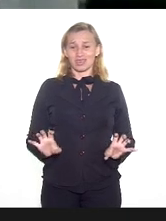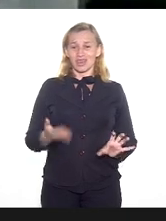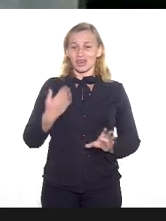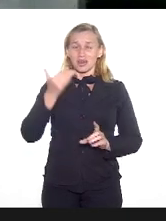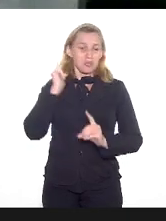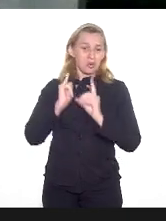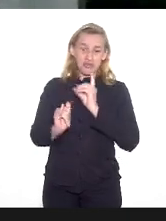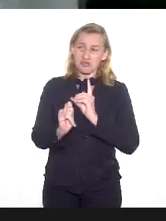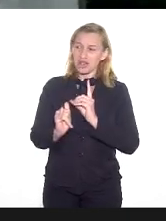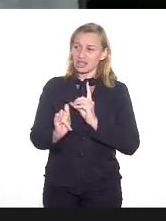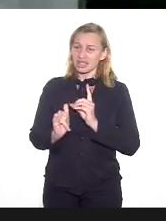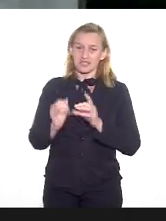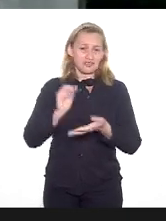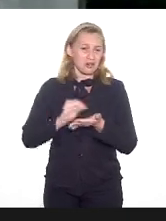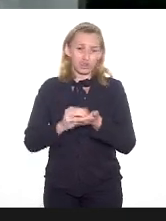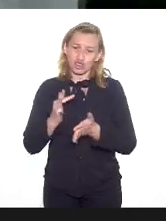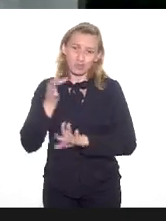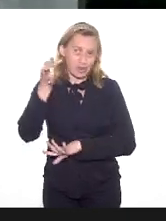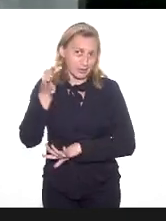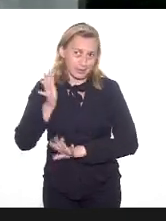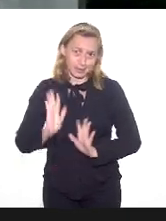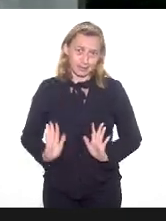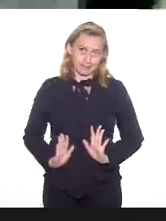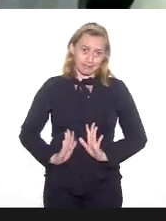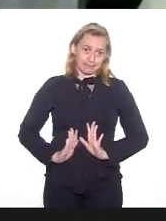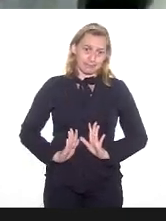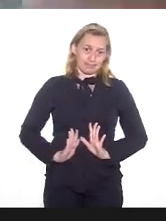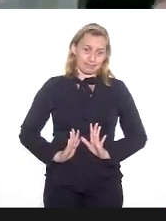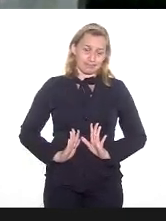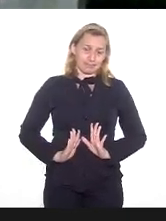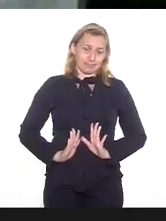da desesperança, entendeu?